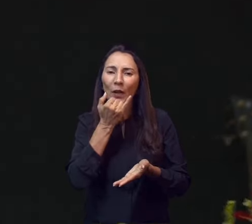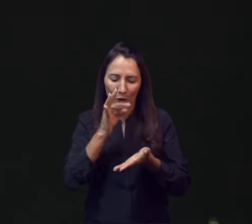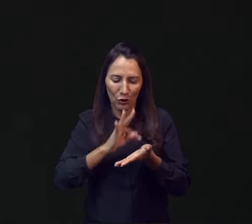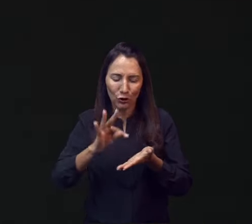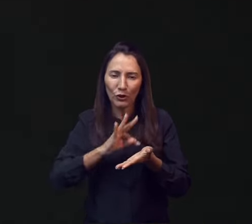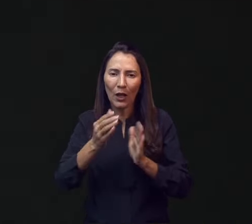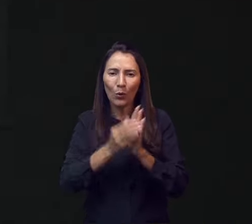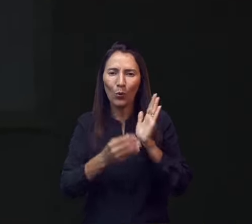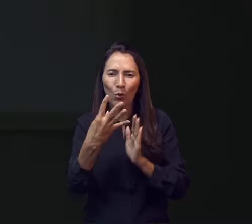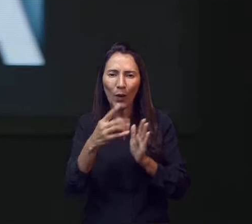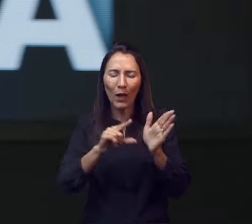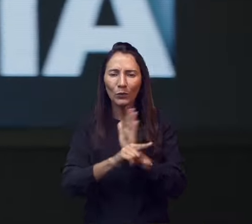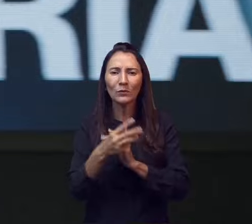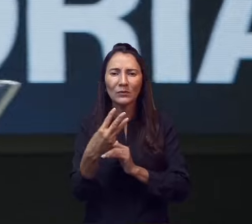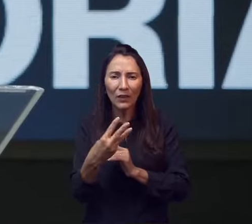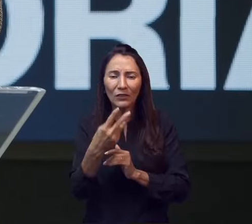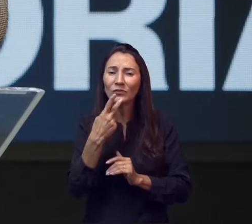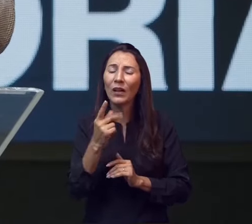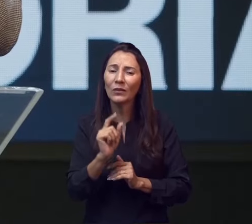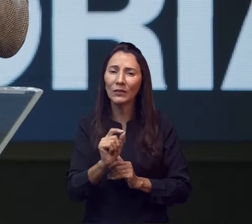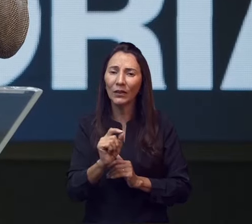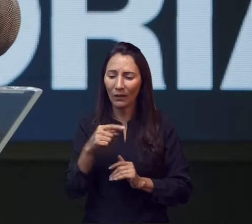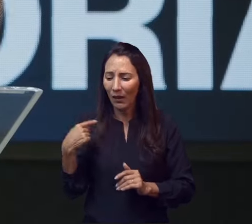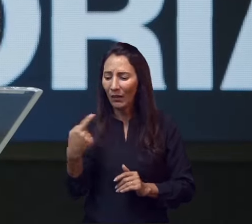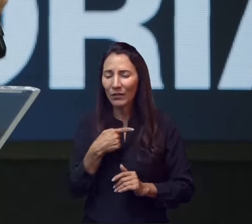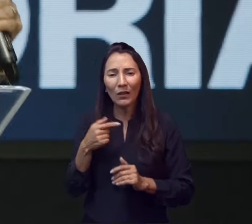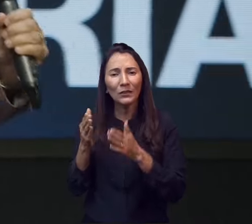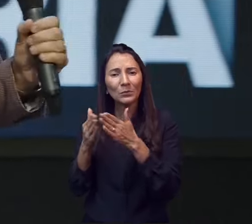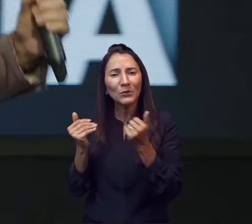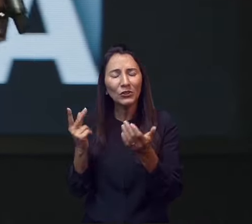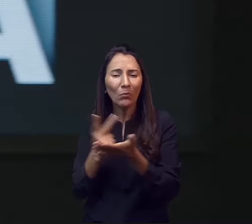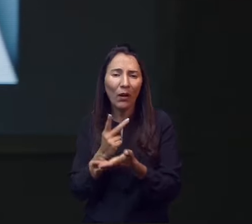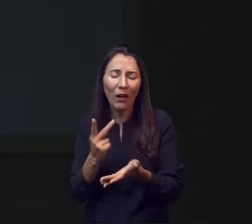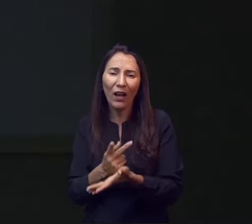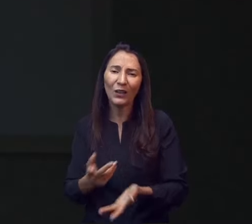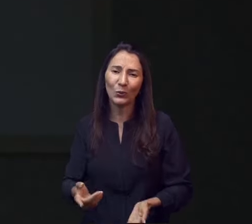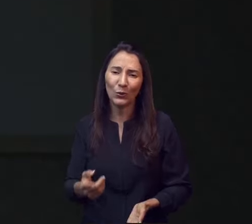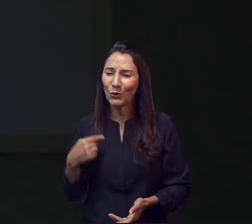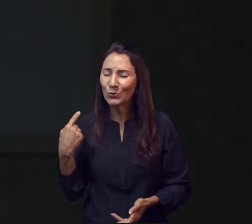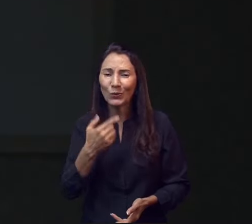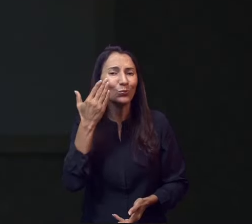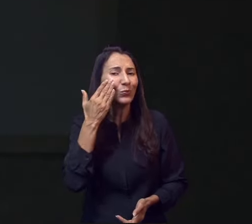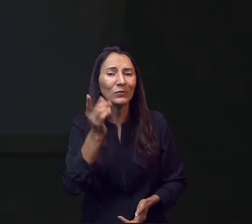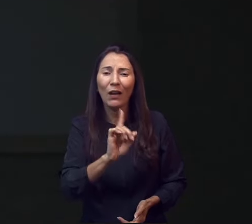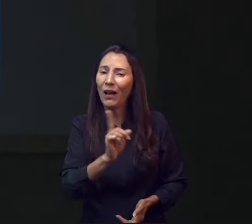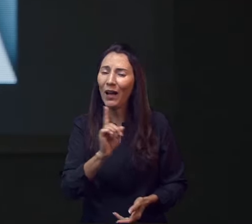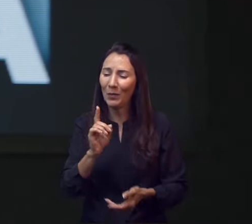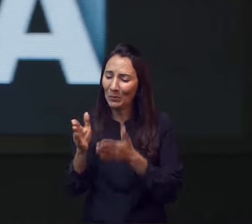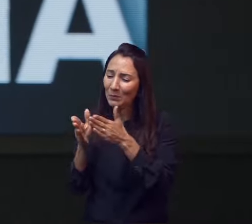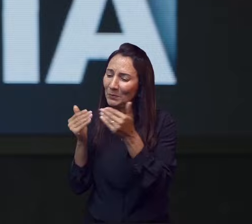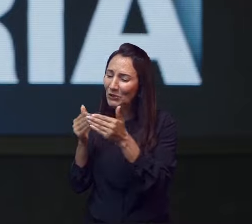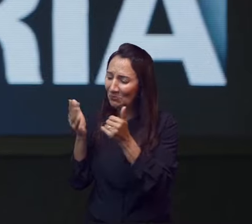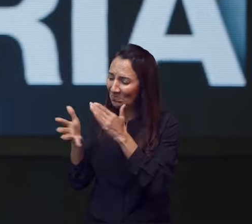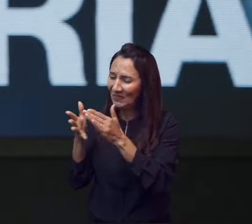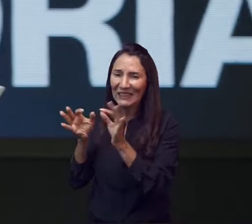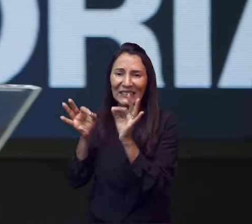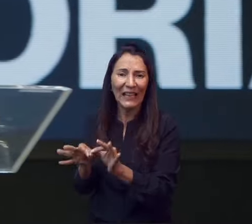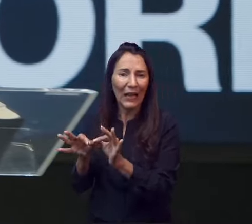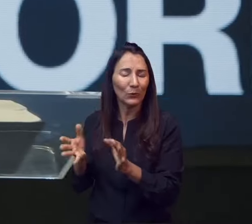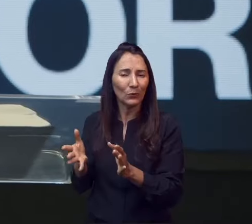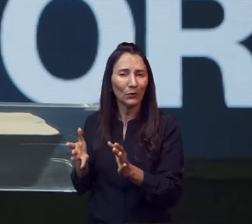pedis maus para os vossos Valentes então a gente pede mal e como Deus